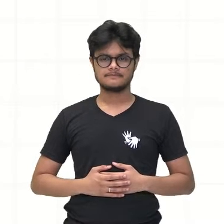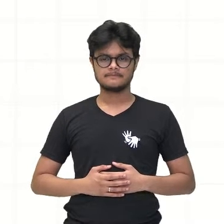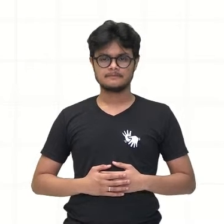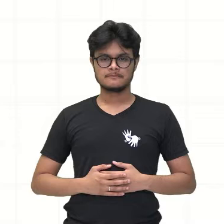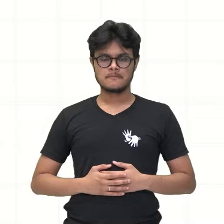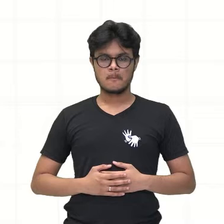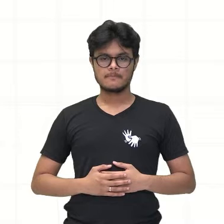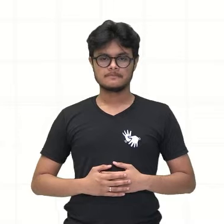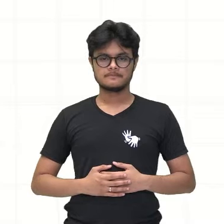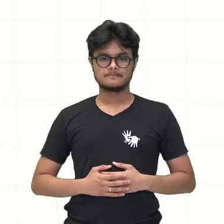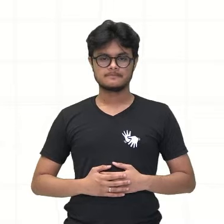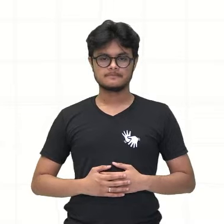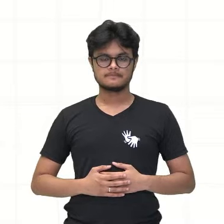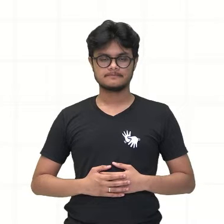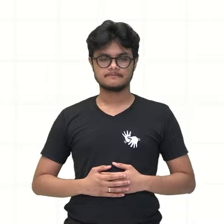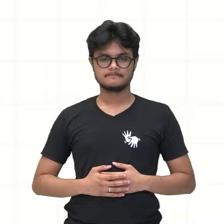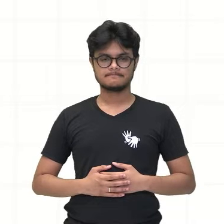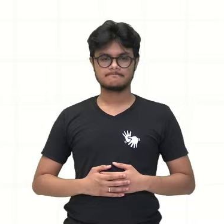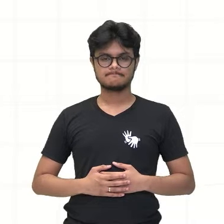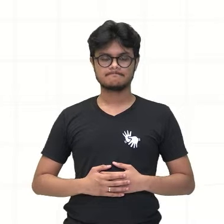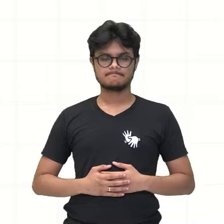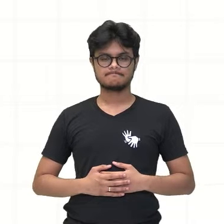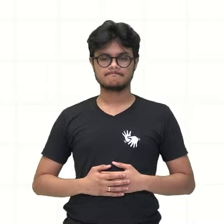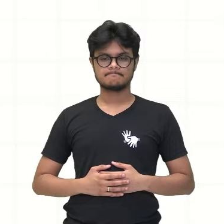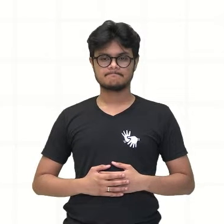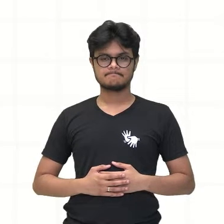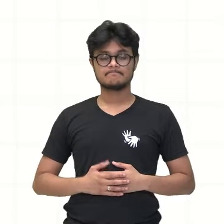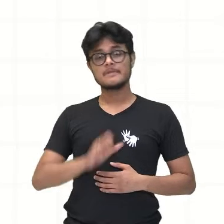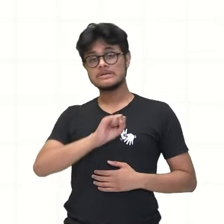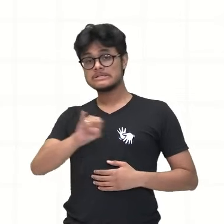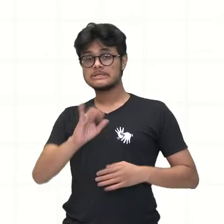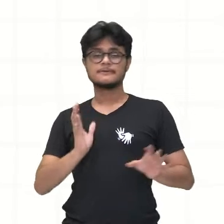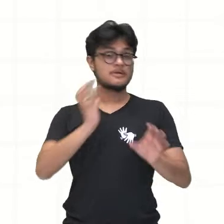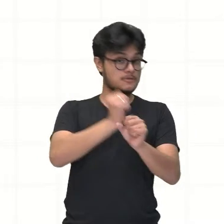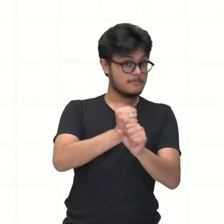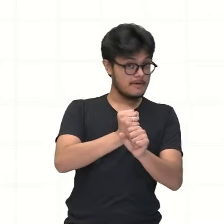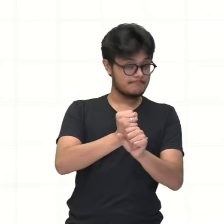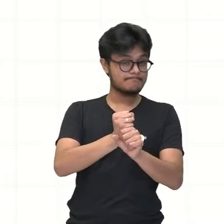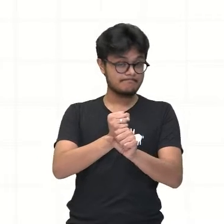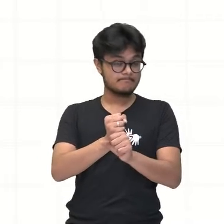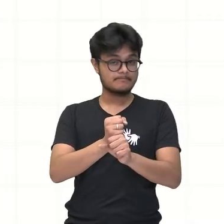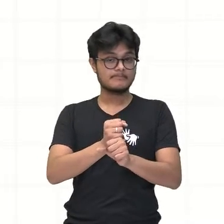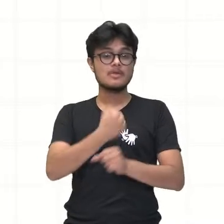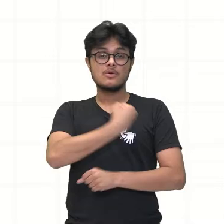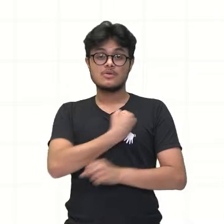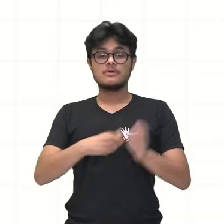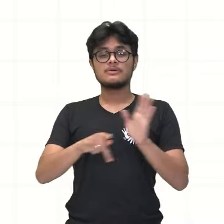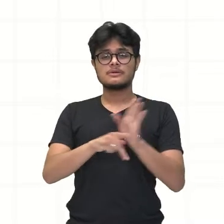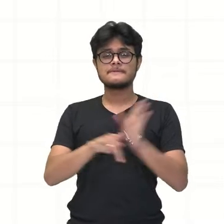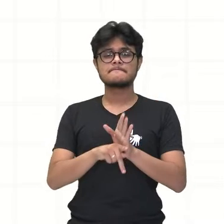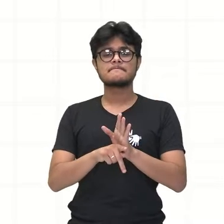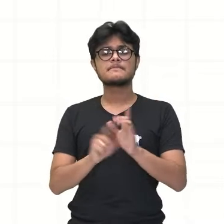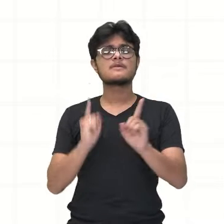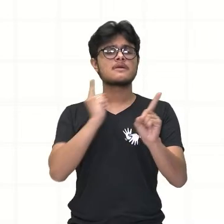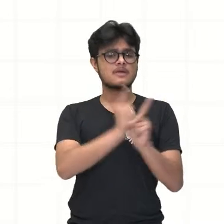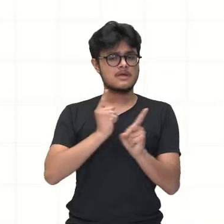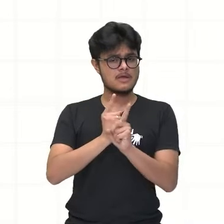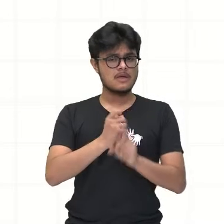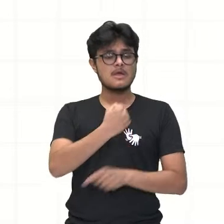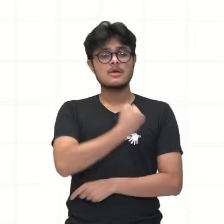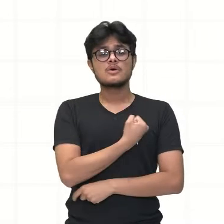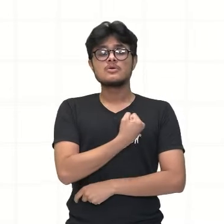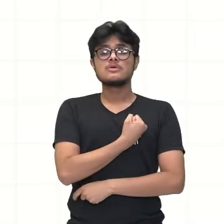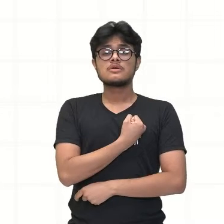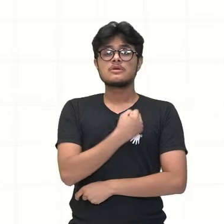mais 10, certo? Então, se você fizer essa soma, você vai chegar ao resultado de